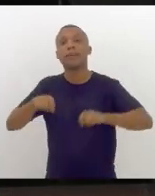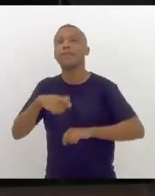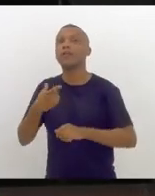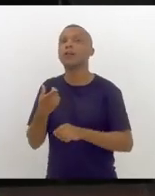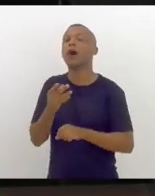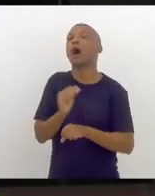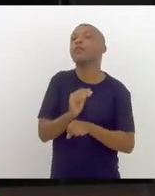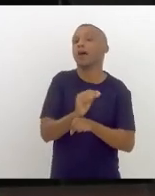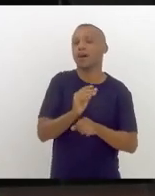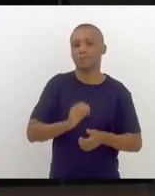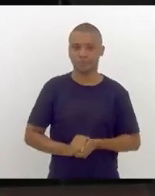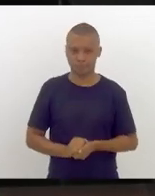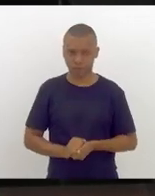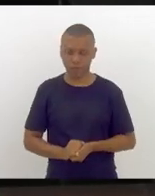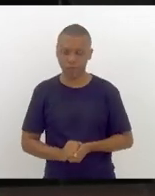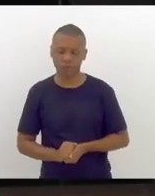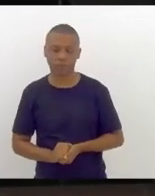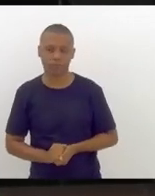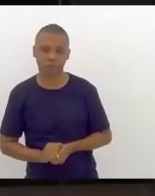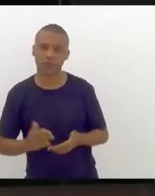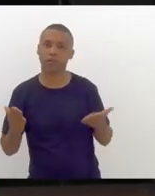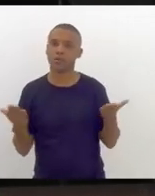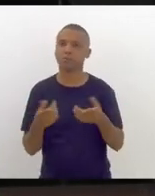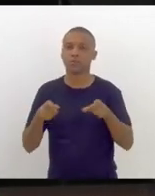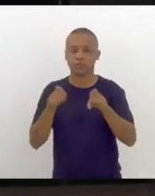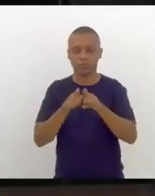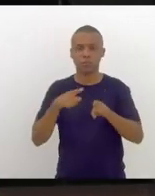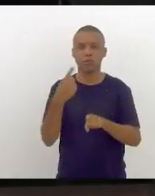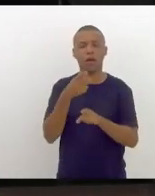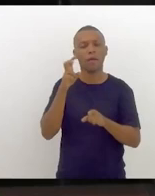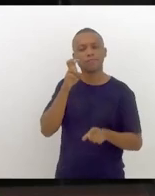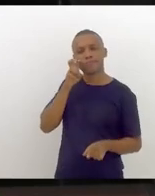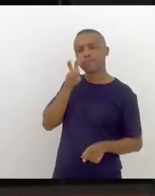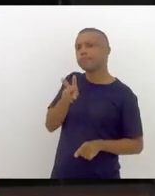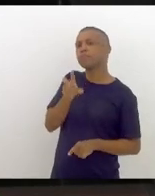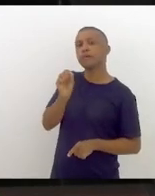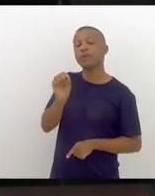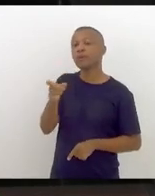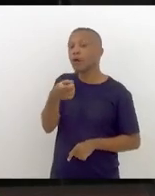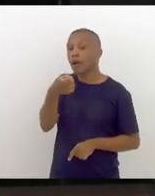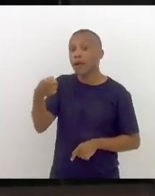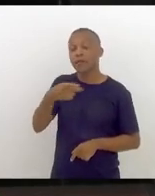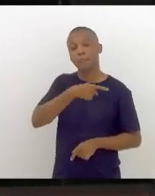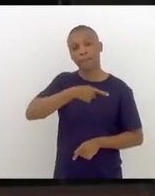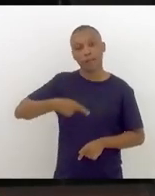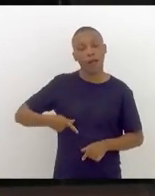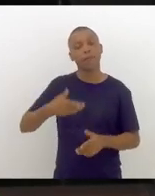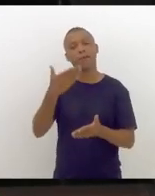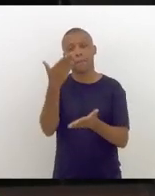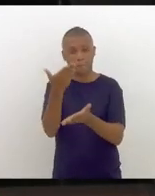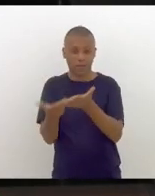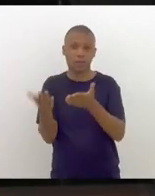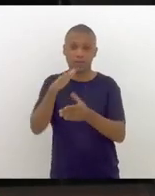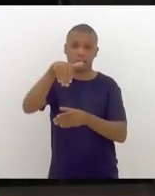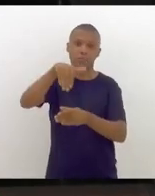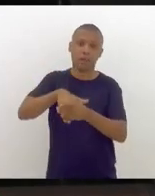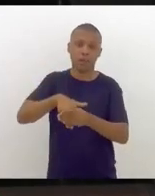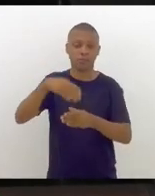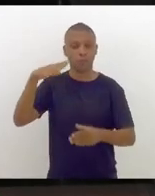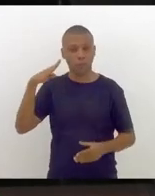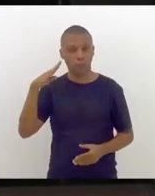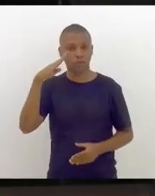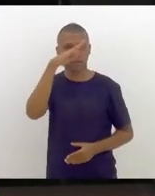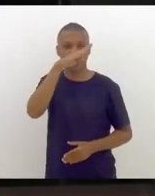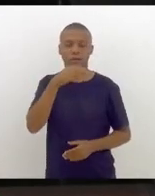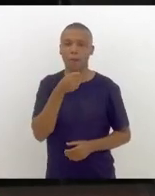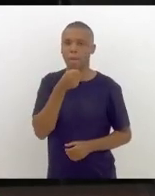a gente viu que o ex-presidente perdedor Jair bolsonaro fez